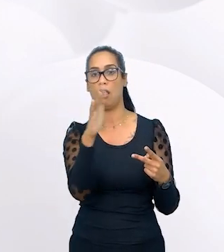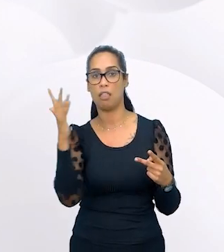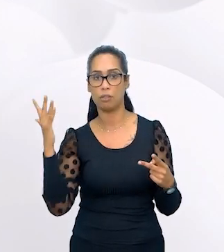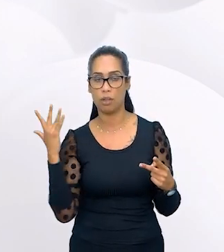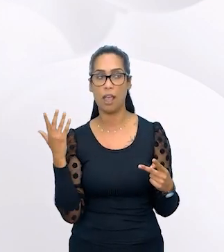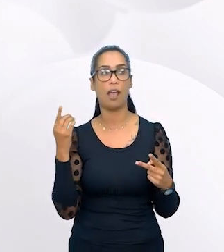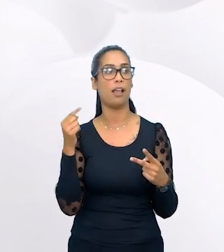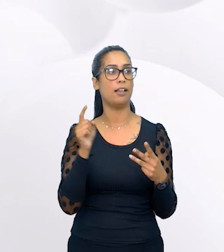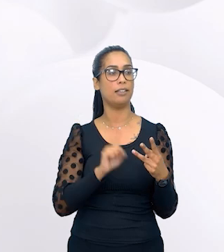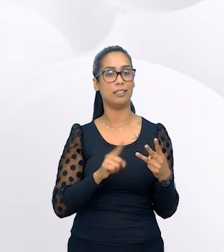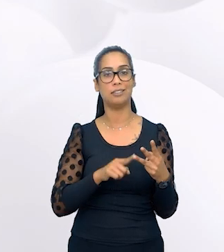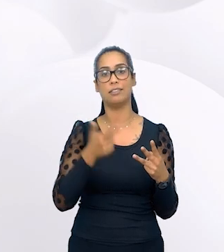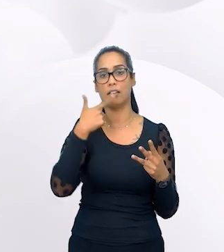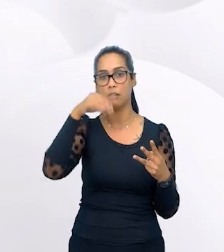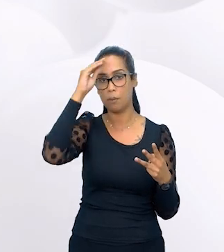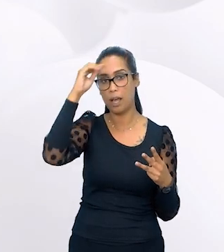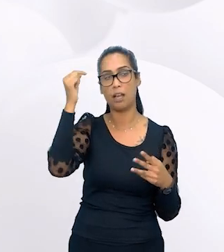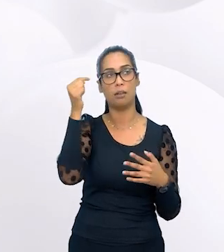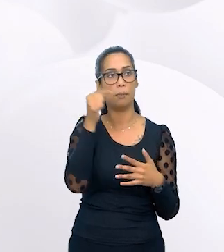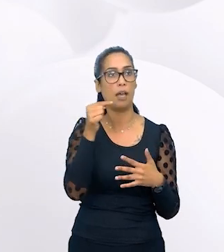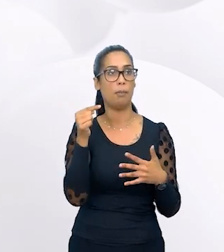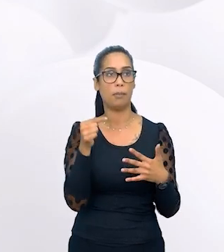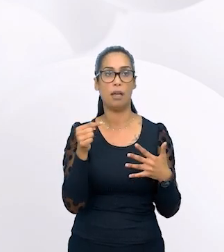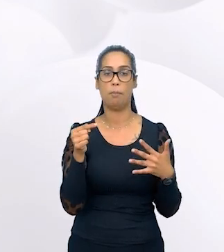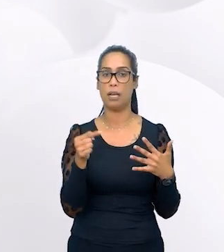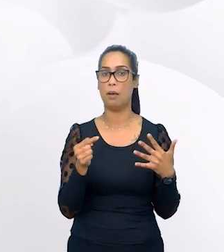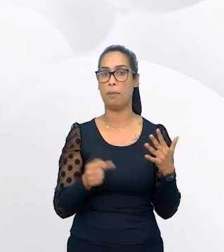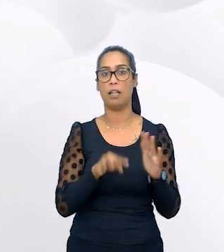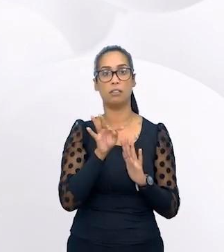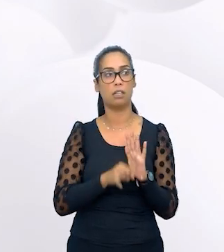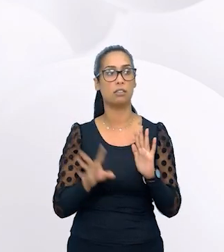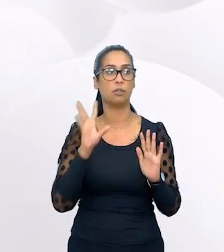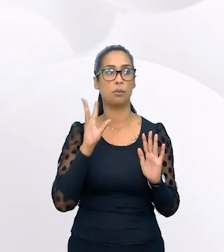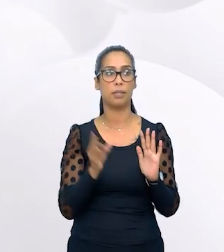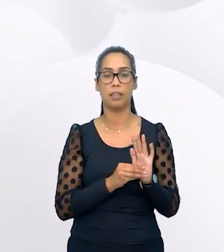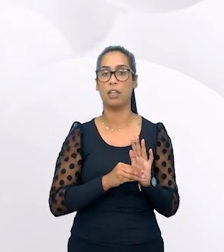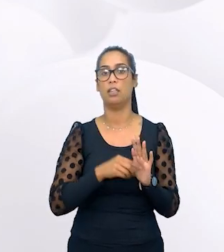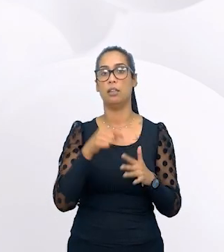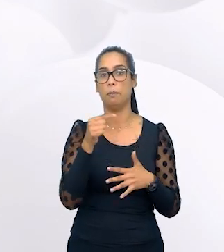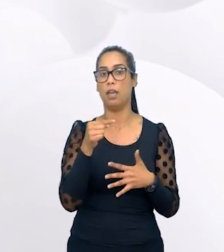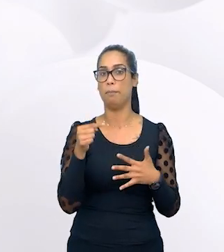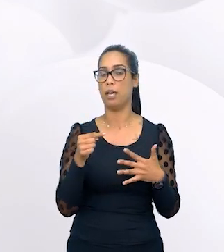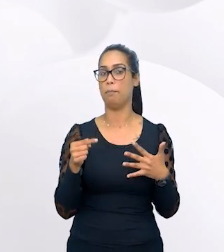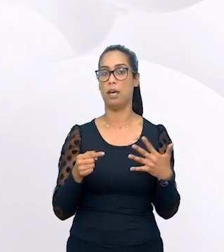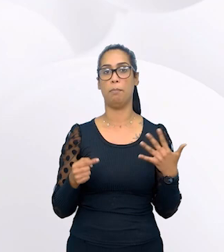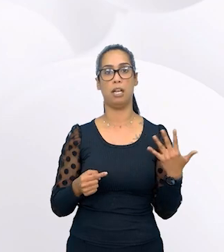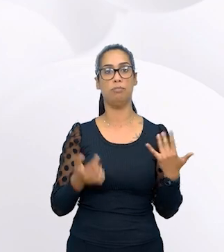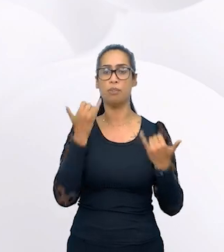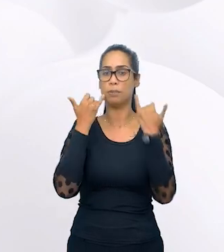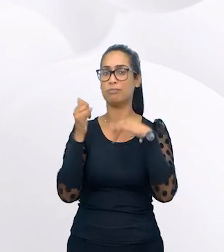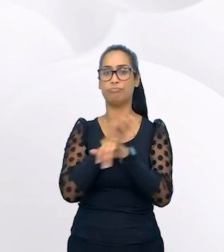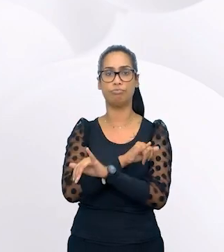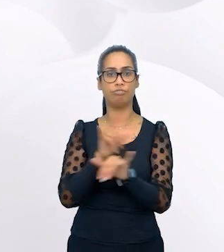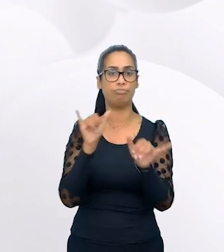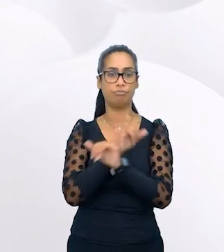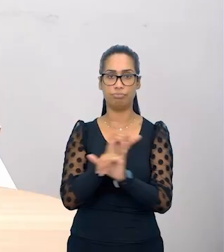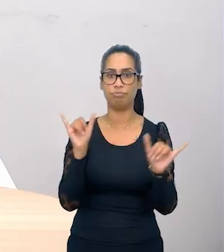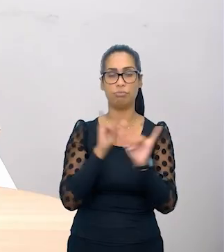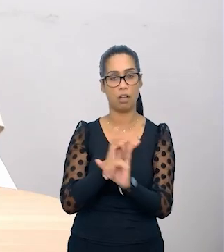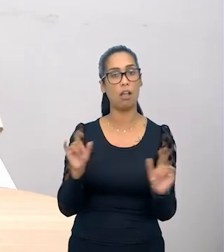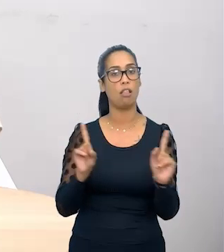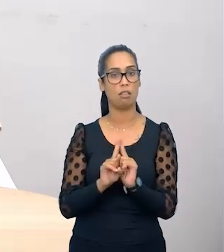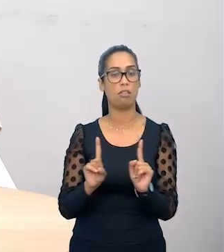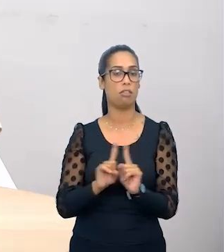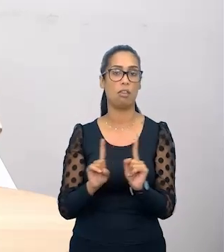faz, mas na área de linguagens também, na interpretação de textos, na parte de publicação de informativos a respeito